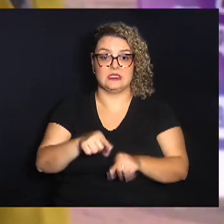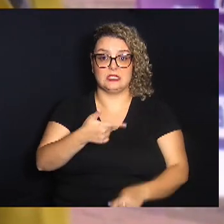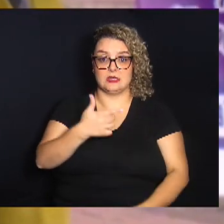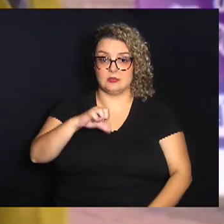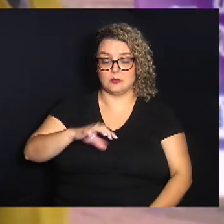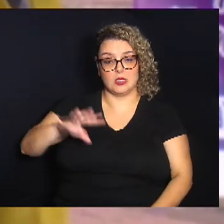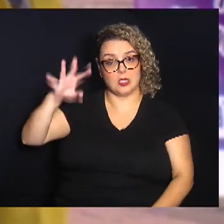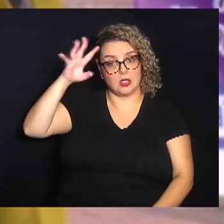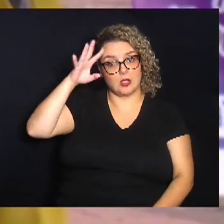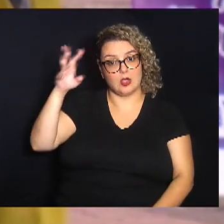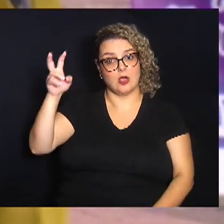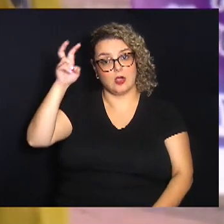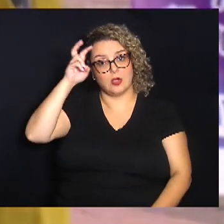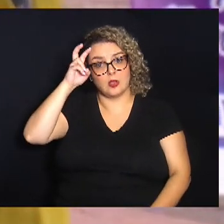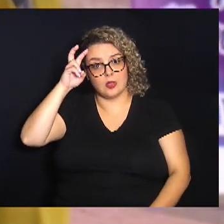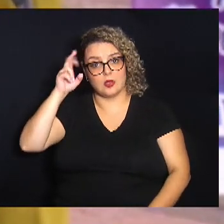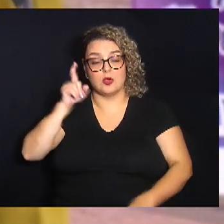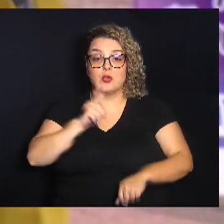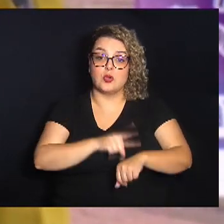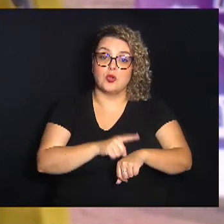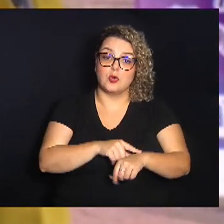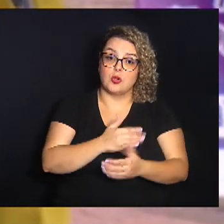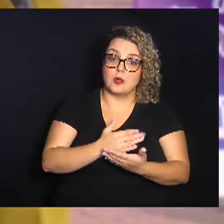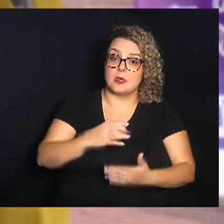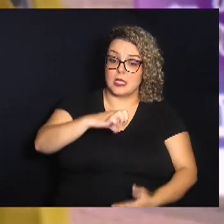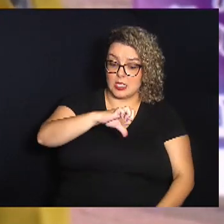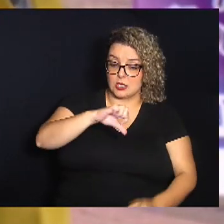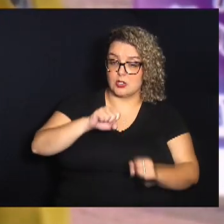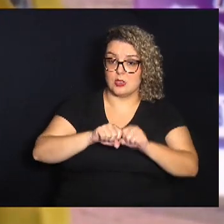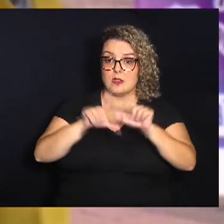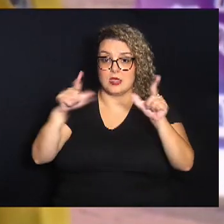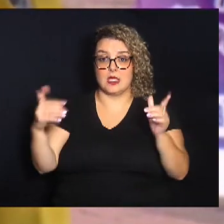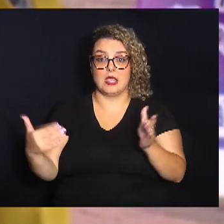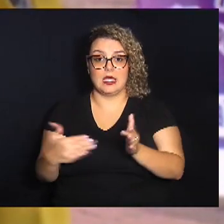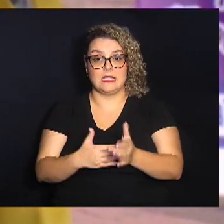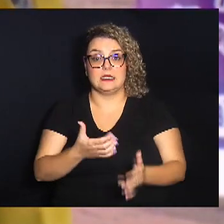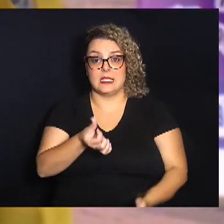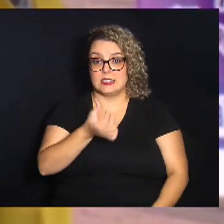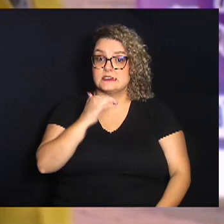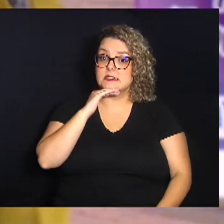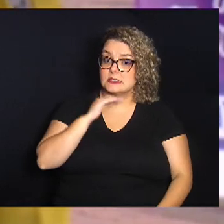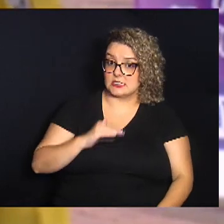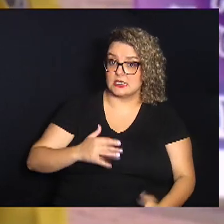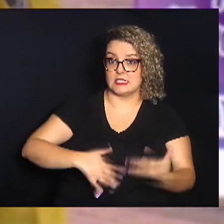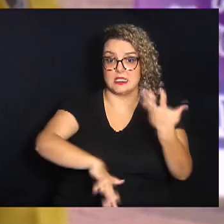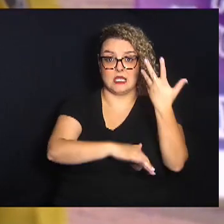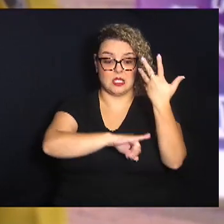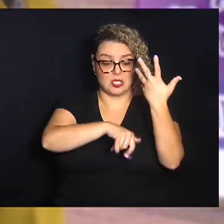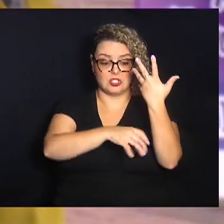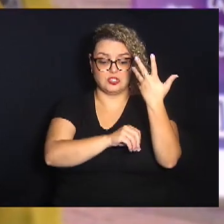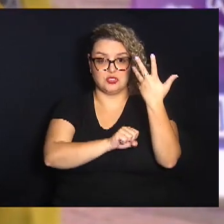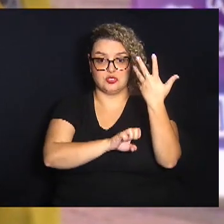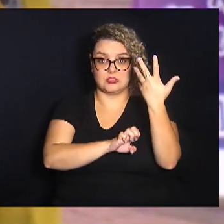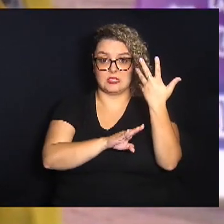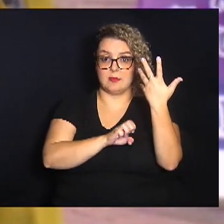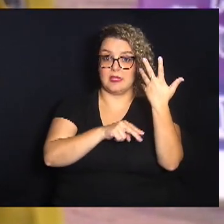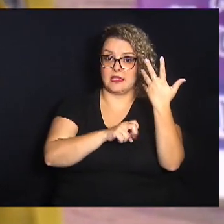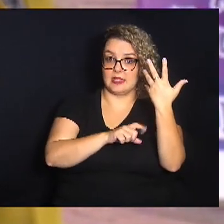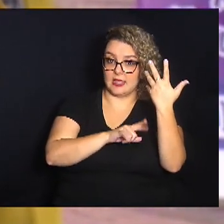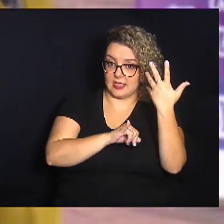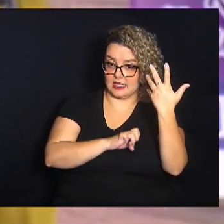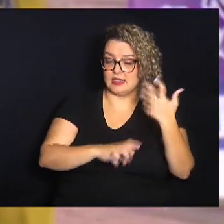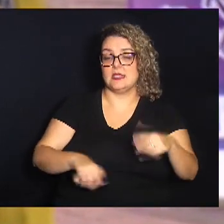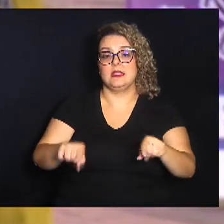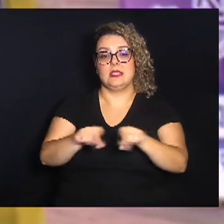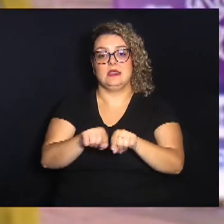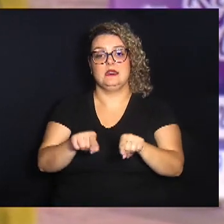e quinta, a partir das 9 da manhã até às 6 da tarde, na Praça José Benelli. E também